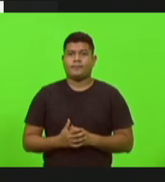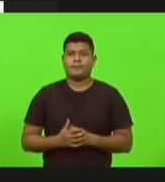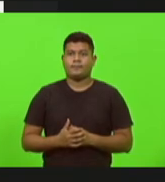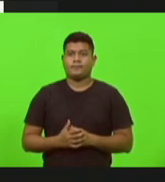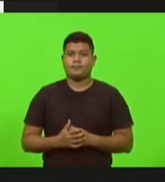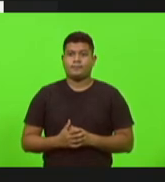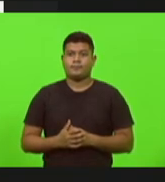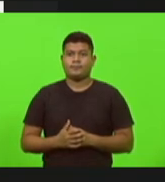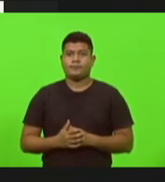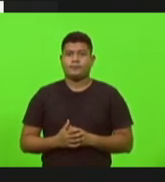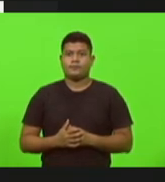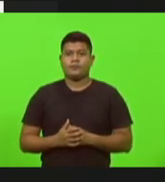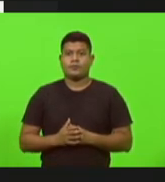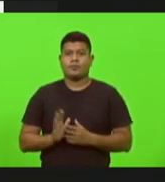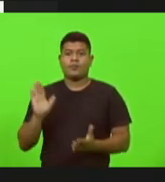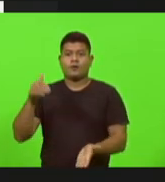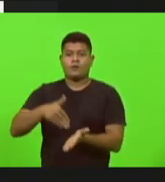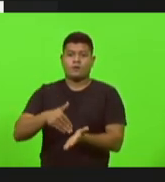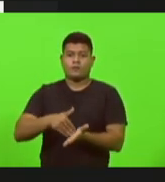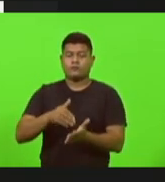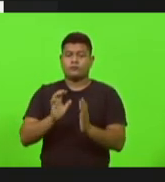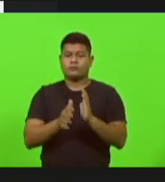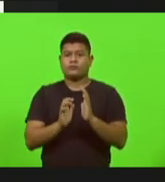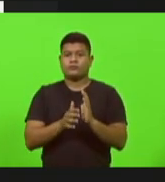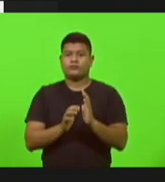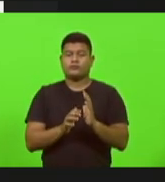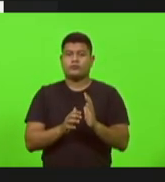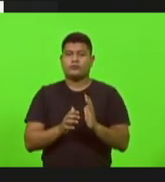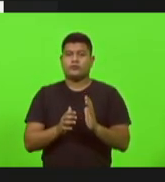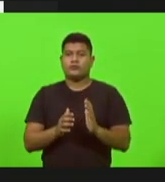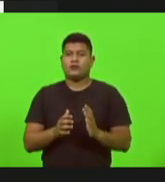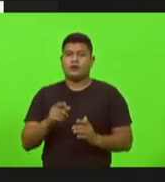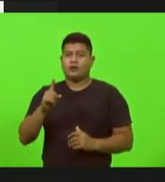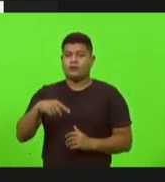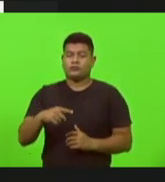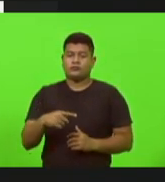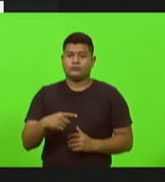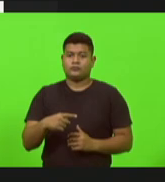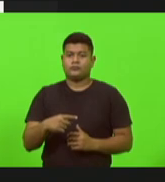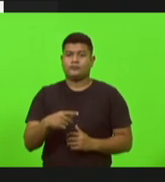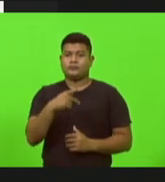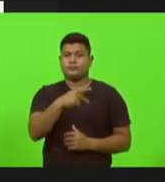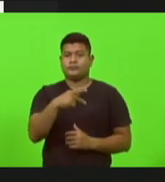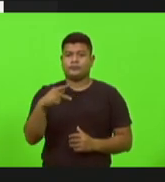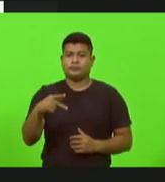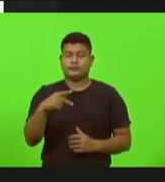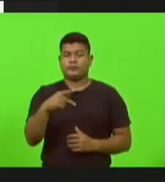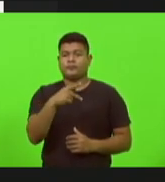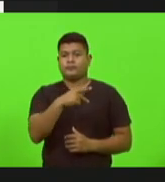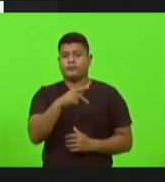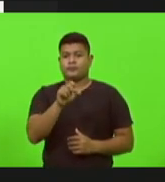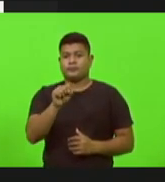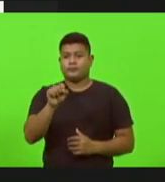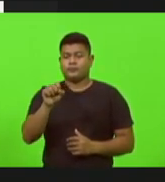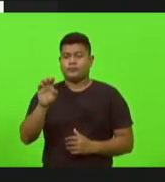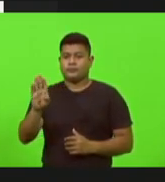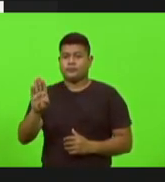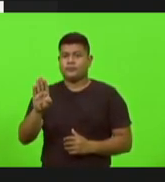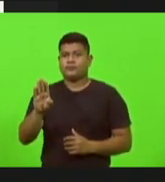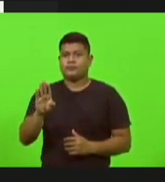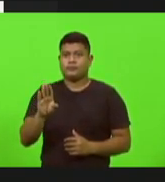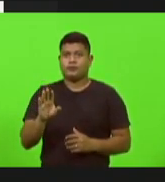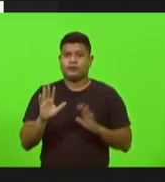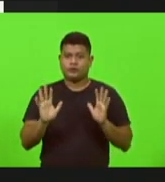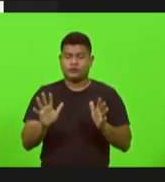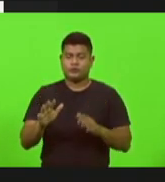E o último horário, no dia de hoje, pertence ao bloco PP, PSB. Já usou a palavra